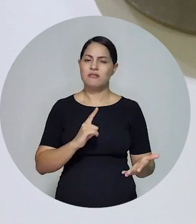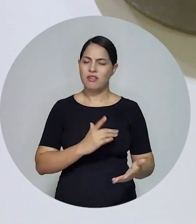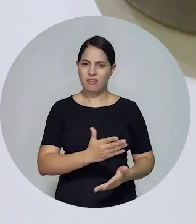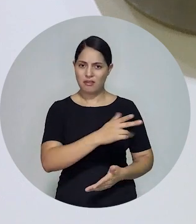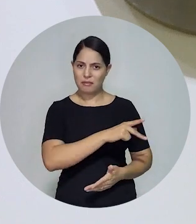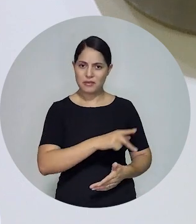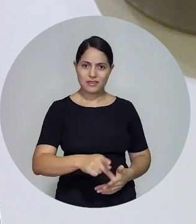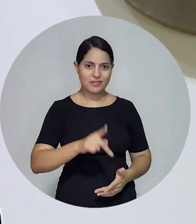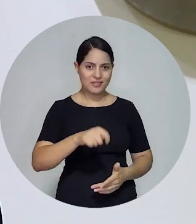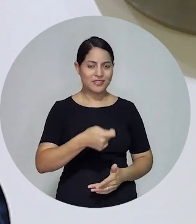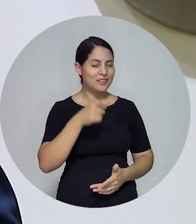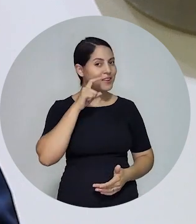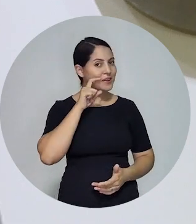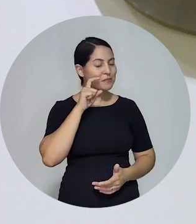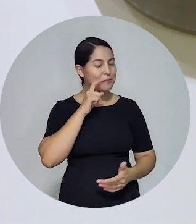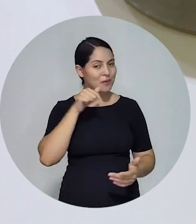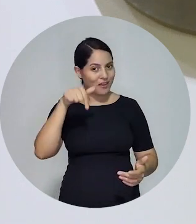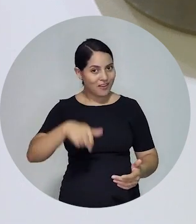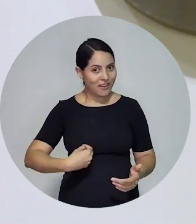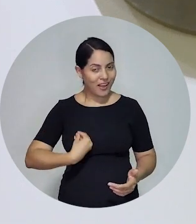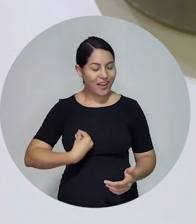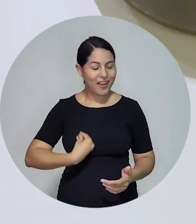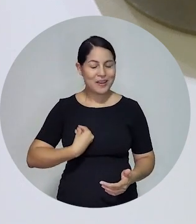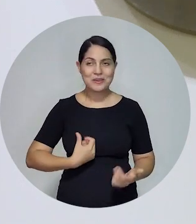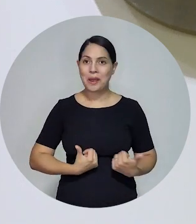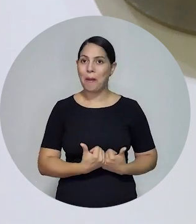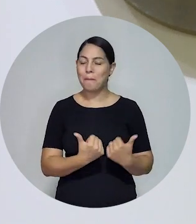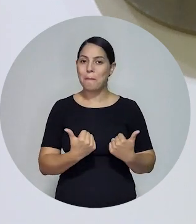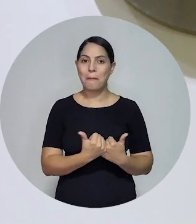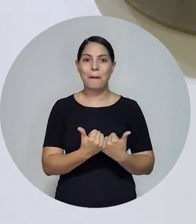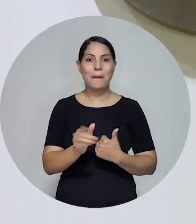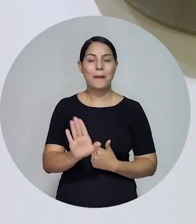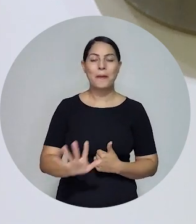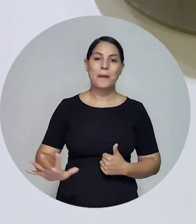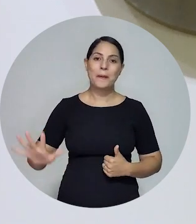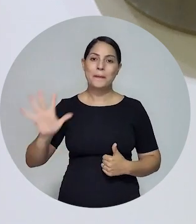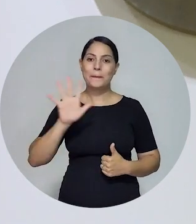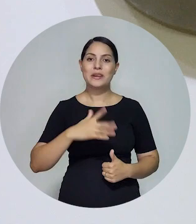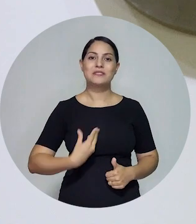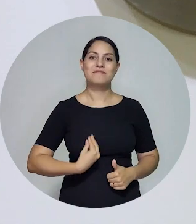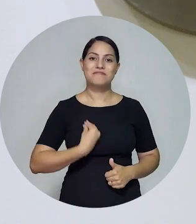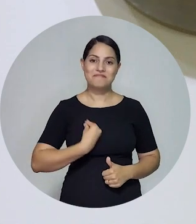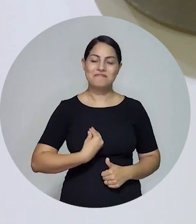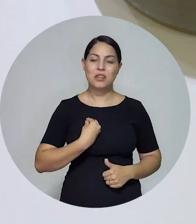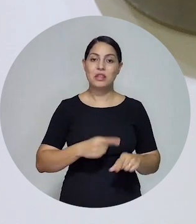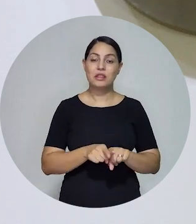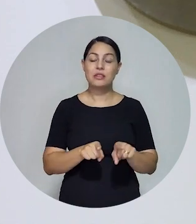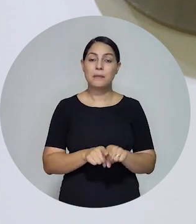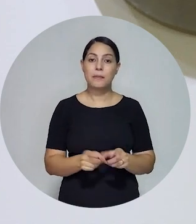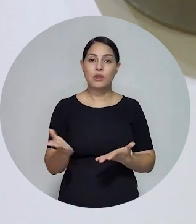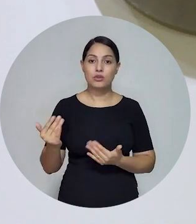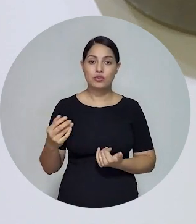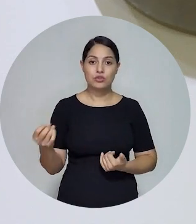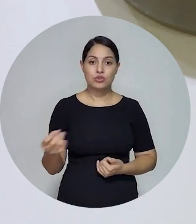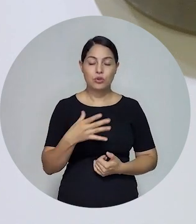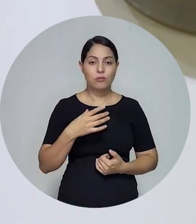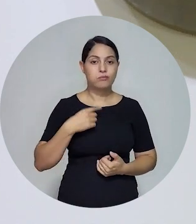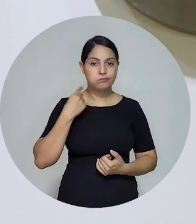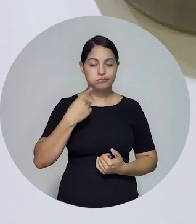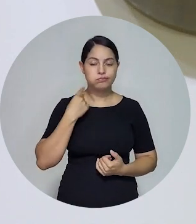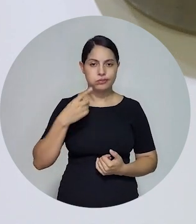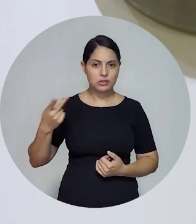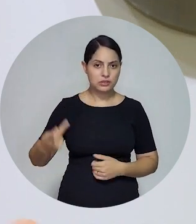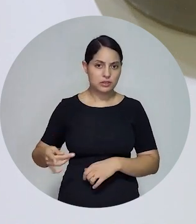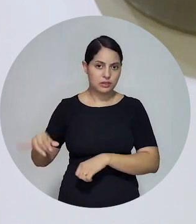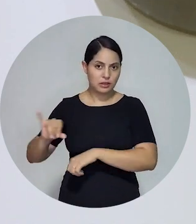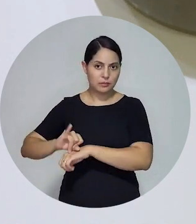aqui mostra o carinho do Conselho Federal com todas as seccionais do país nesse projeto de interiorização, até mesmo em razão da